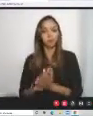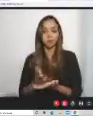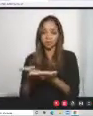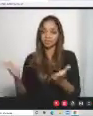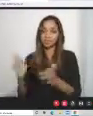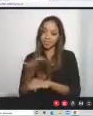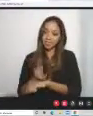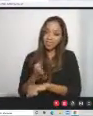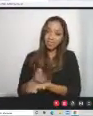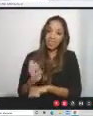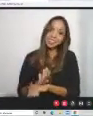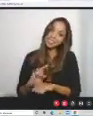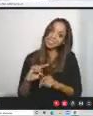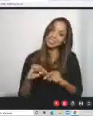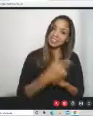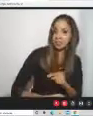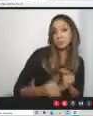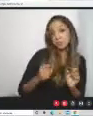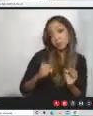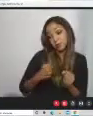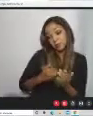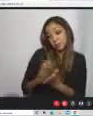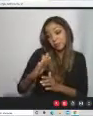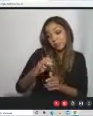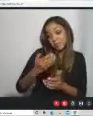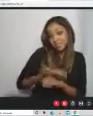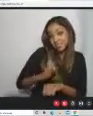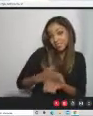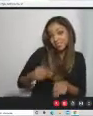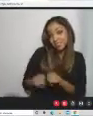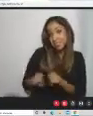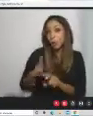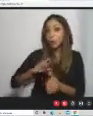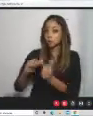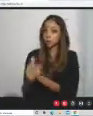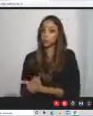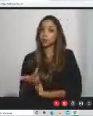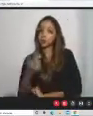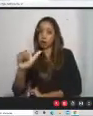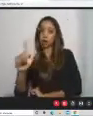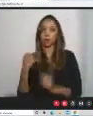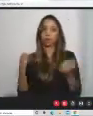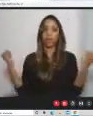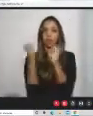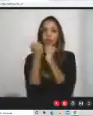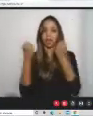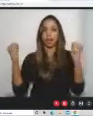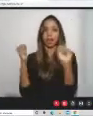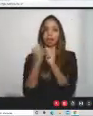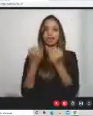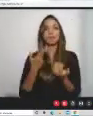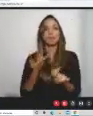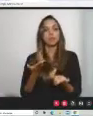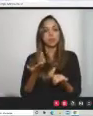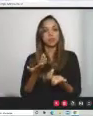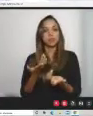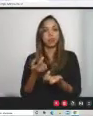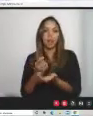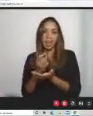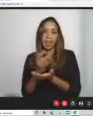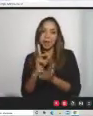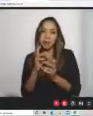eu começo a treinar também. Porque meu esporte é outro. Meu esporte é... Eu pratico academia como remédio e surf como esporte. Academia é o remédio porque é diário.